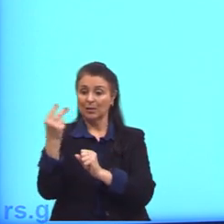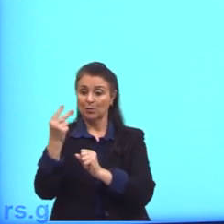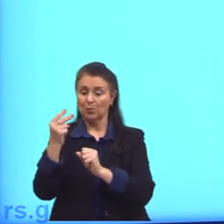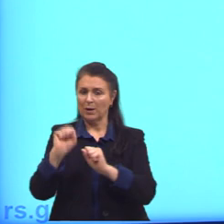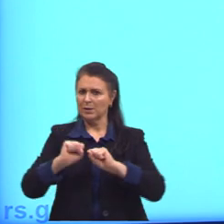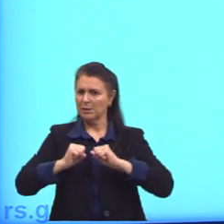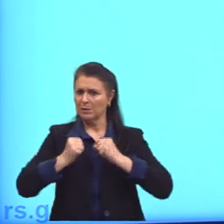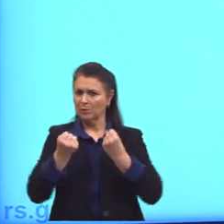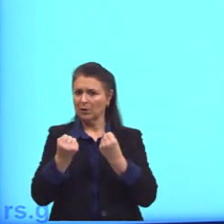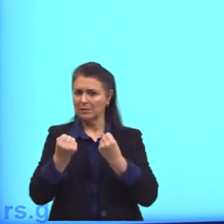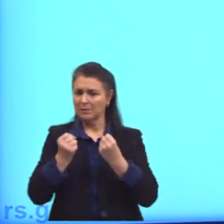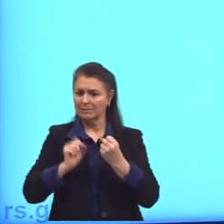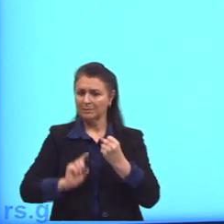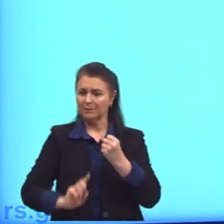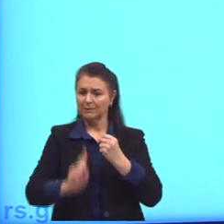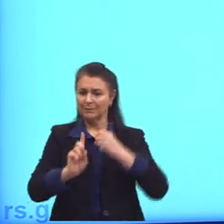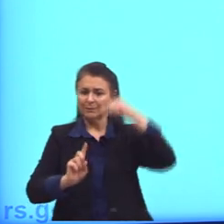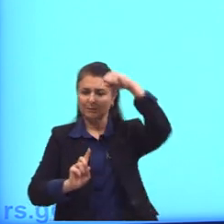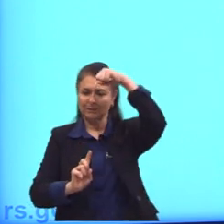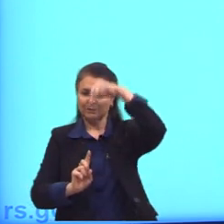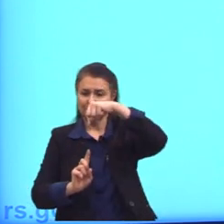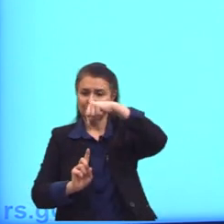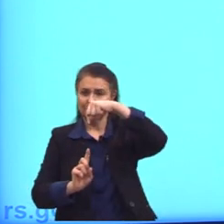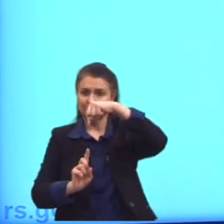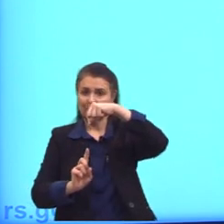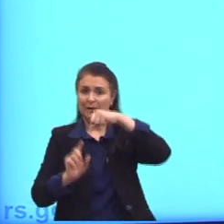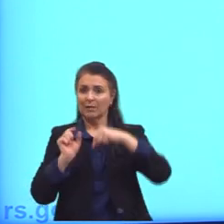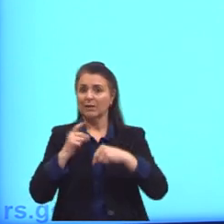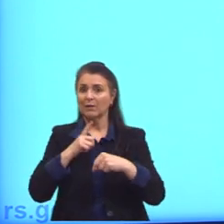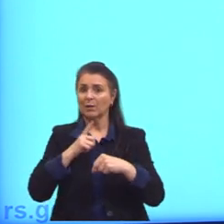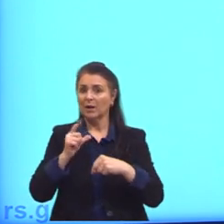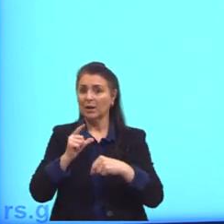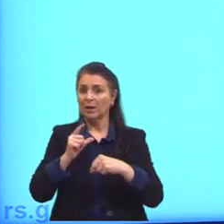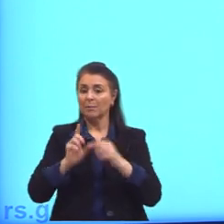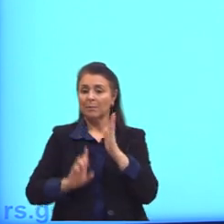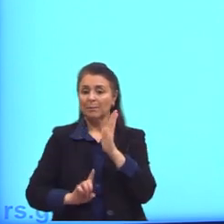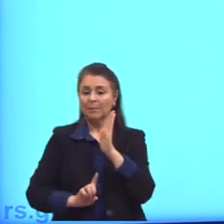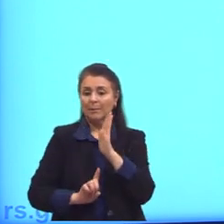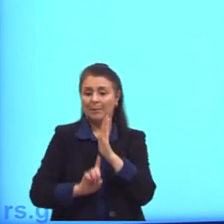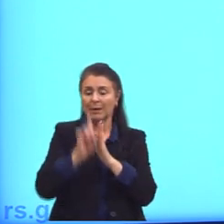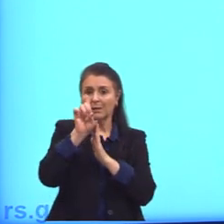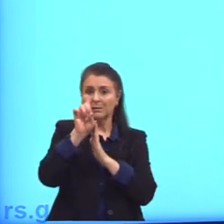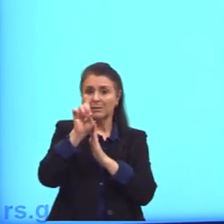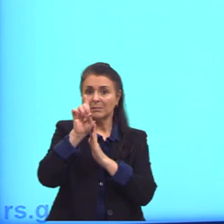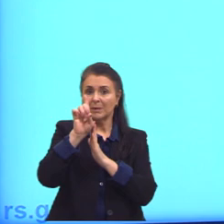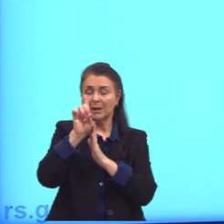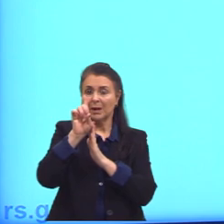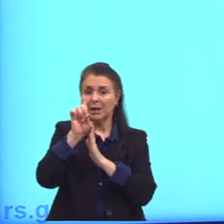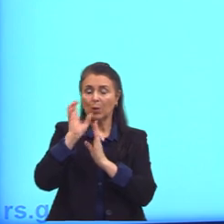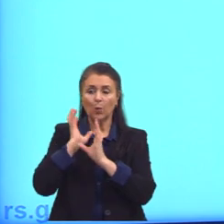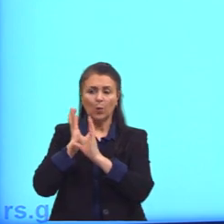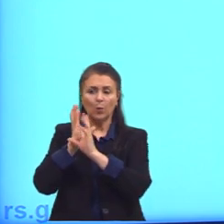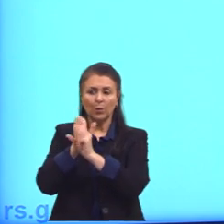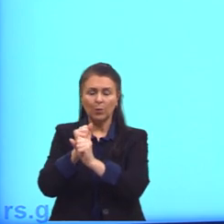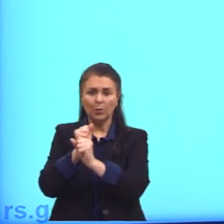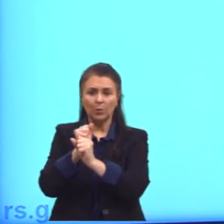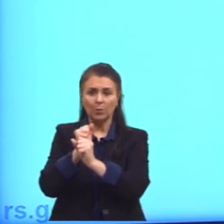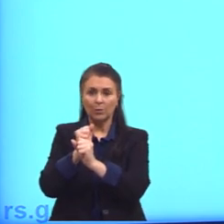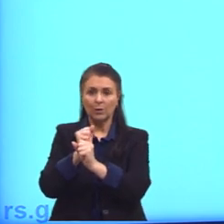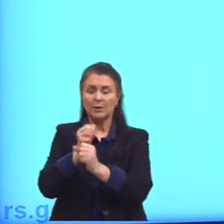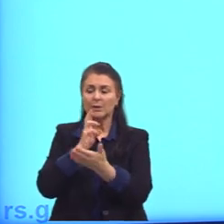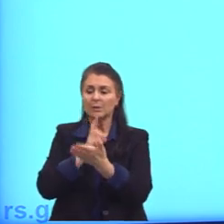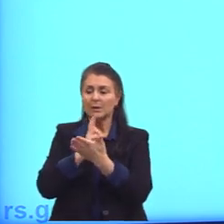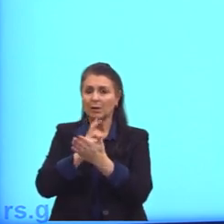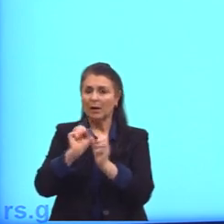eu vou ter o que uma força de empuxo resultante e vai ser para cima por isso que a gente vê sempre a